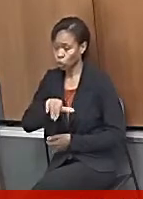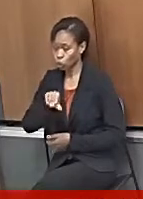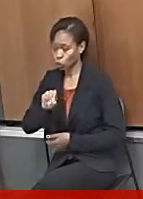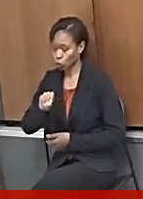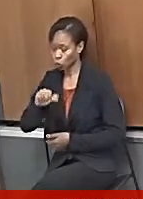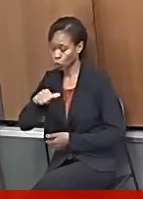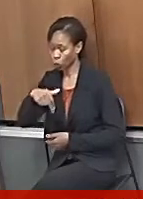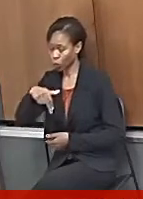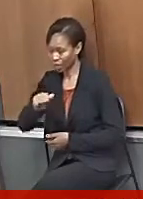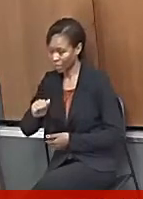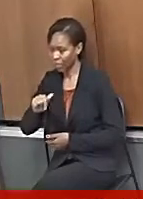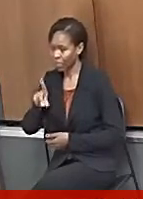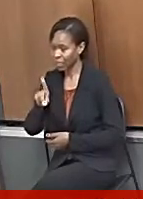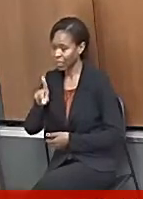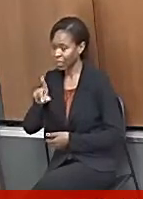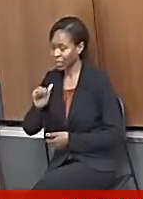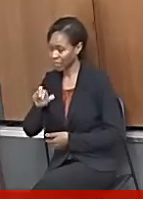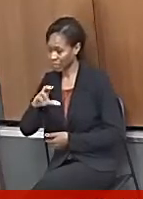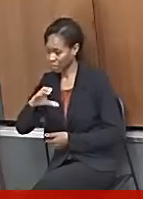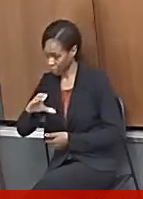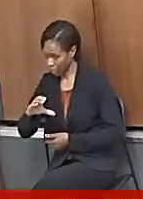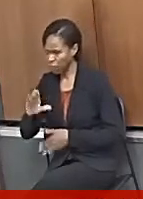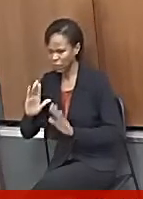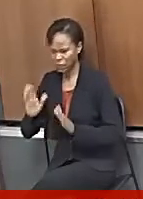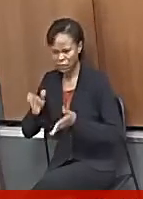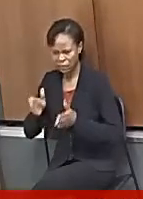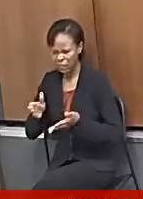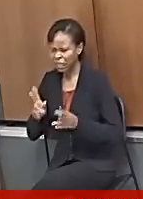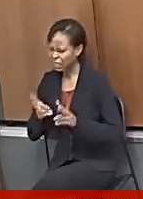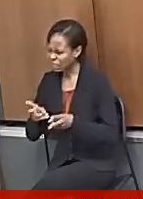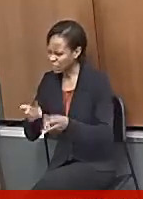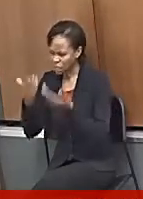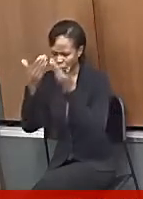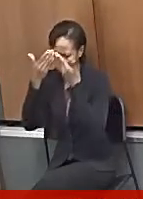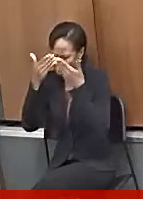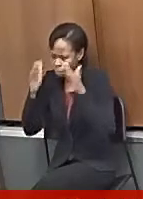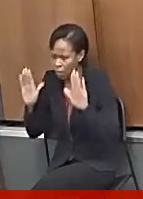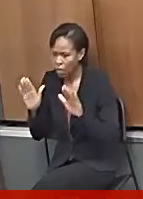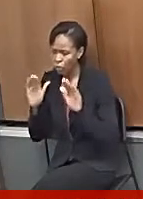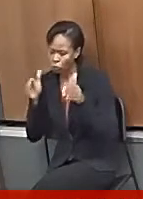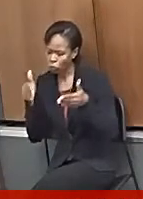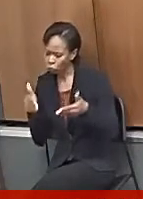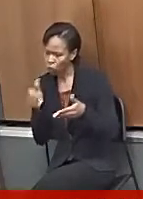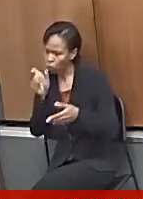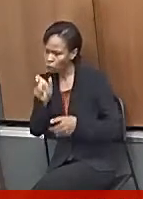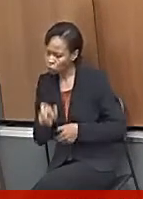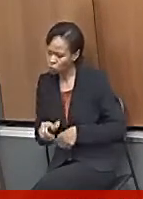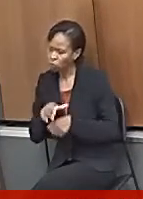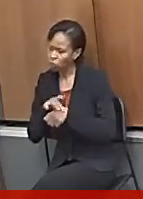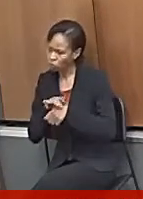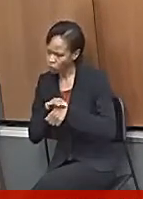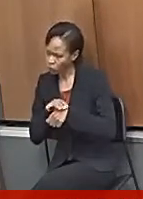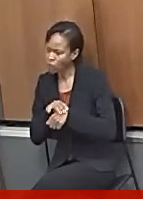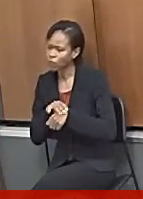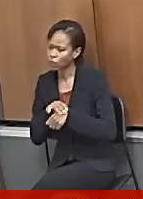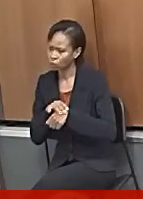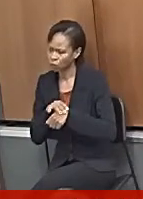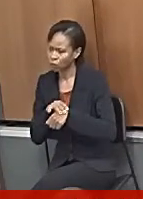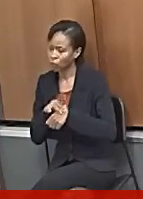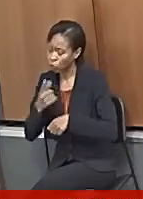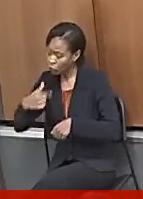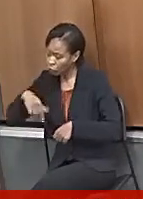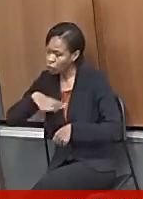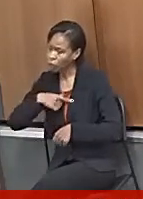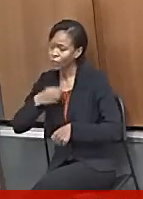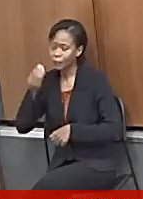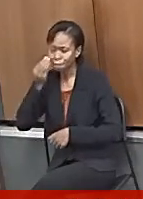sempre foi muito aberta na pt mg para essas questões nos adoecidos e tudo que a gente puder fazer a gente